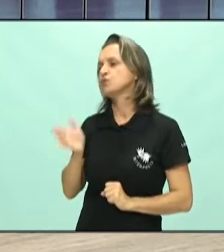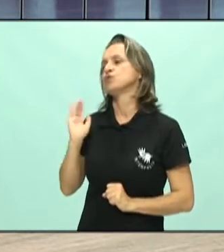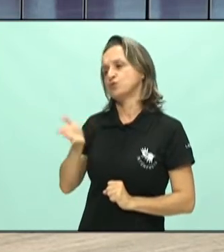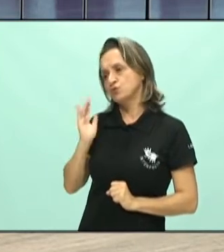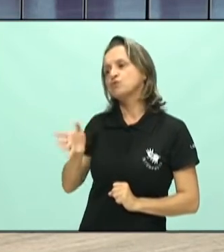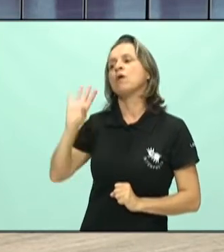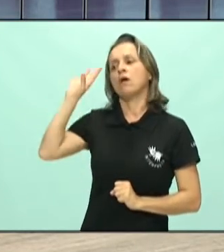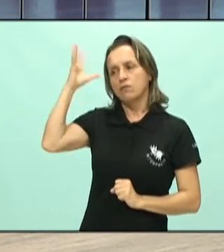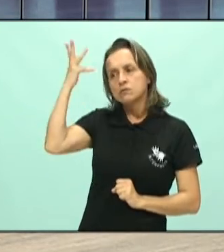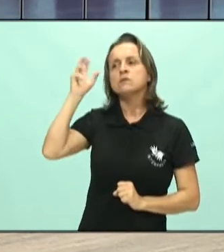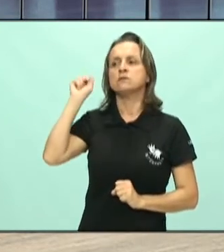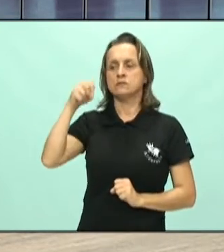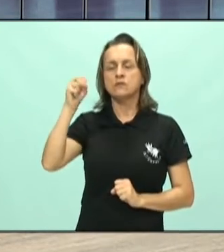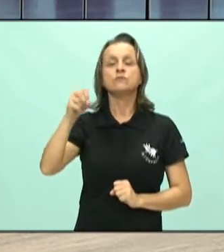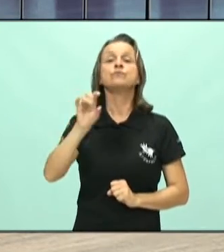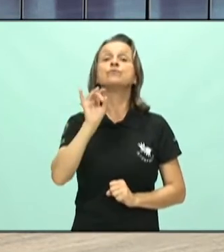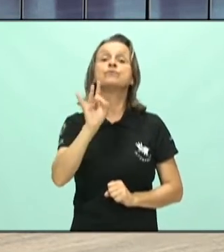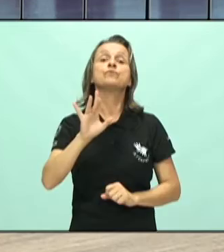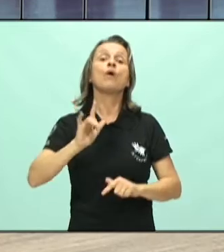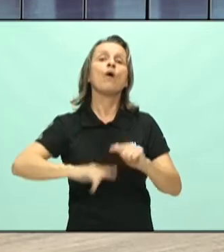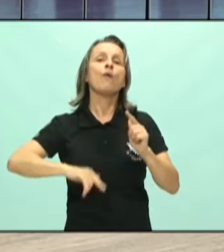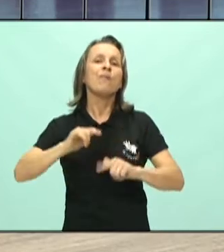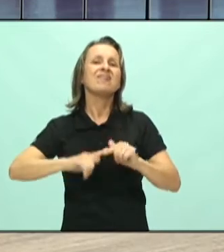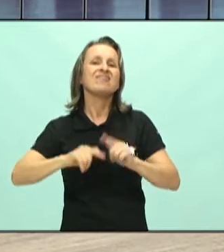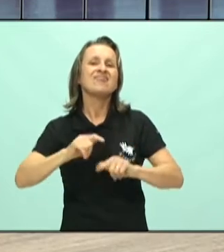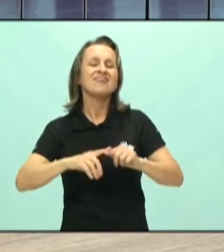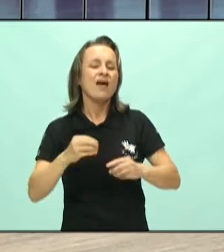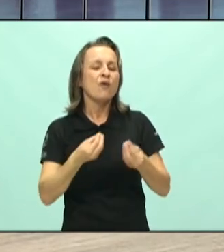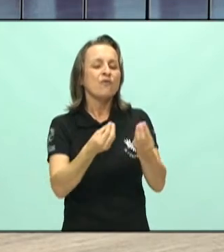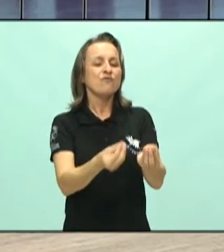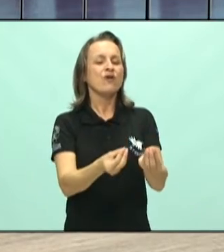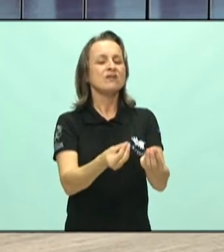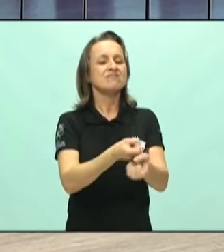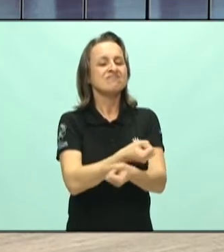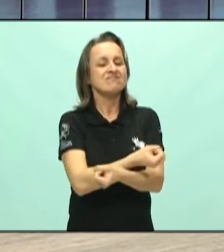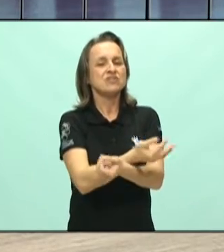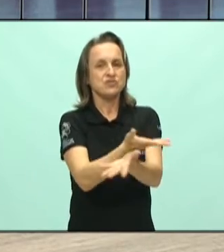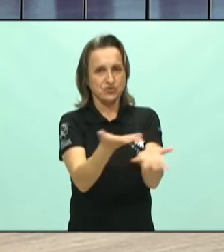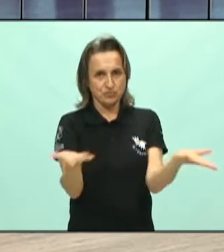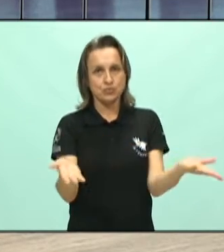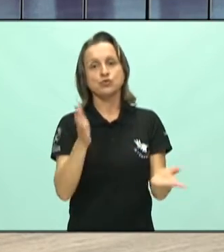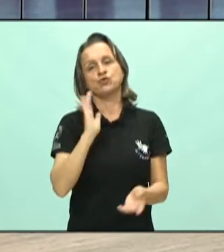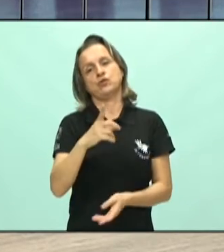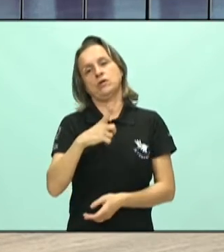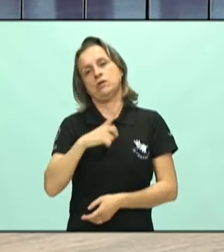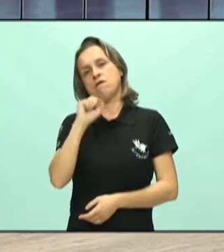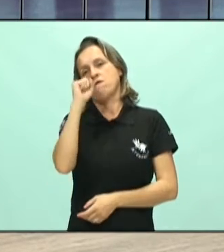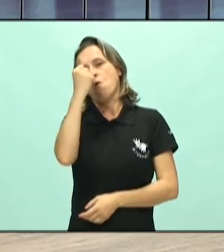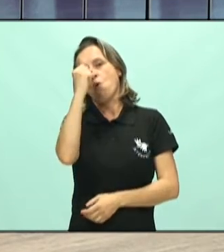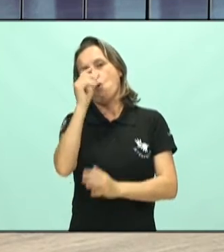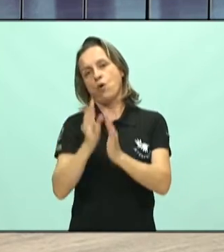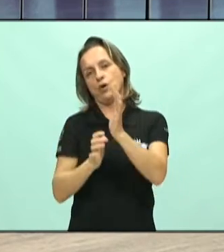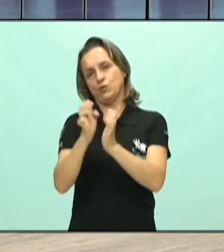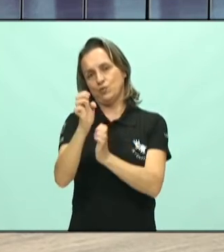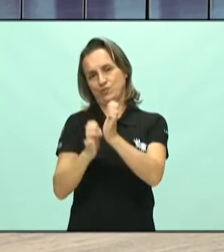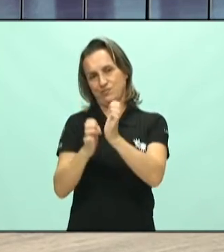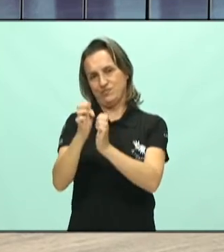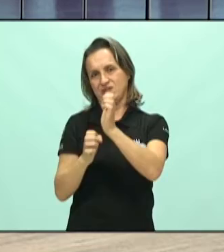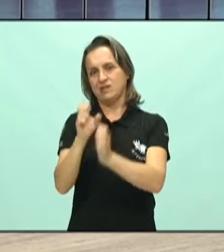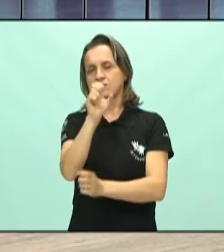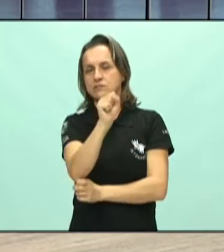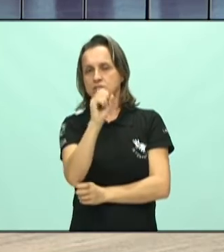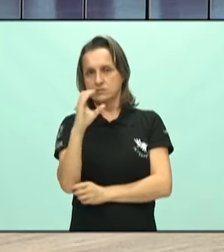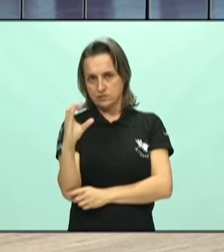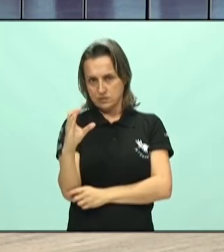com o material que foi colocado à disposição dos empresários, os estudos que nós fizemos, tiveram 8 empresas estabelecidas em Santa